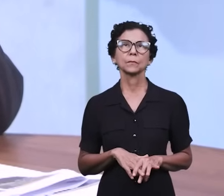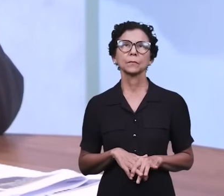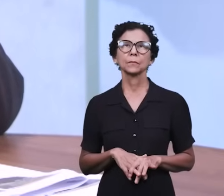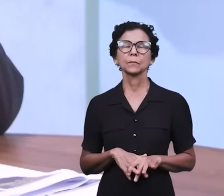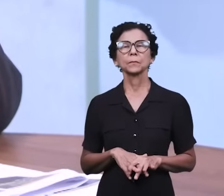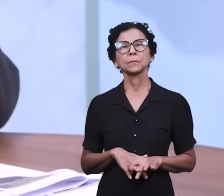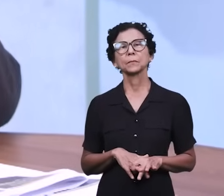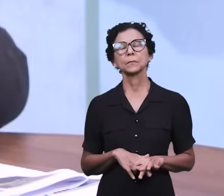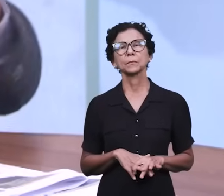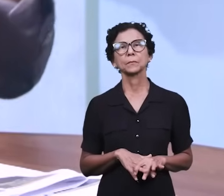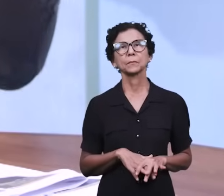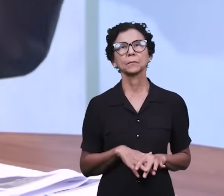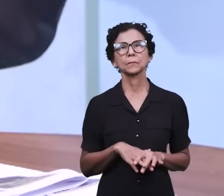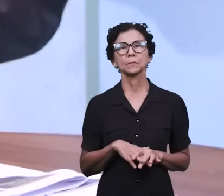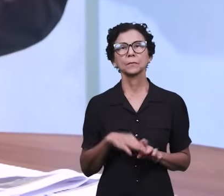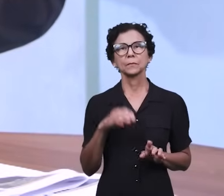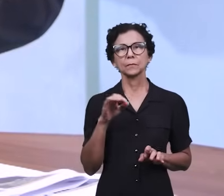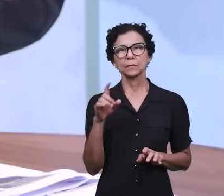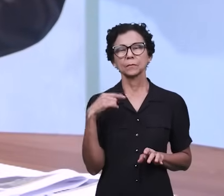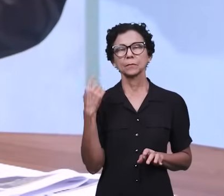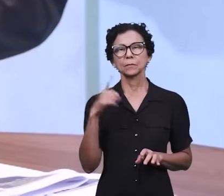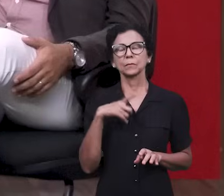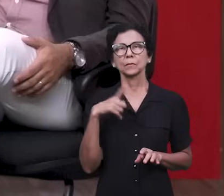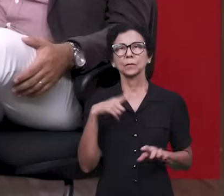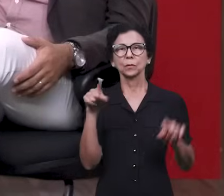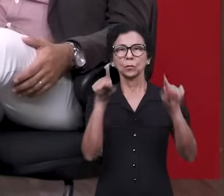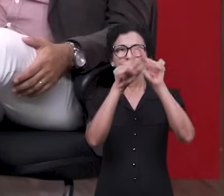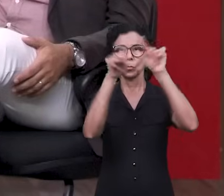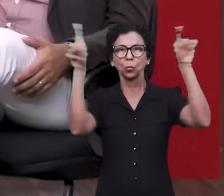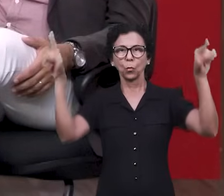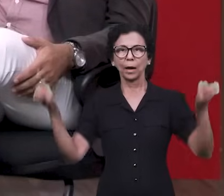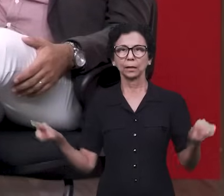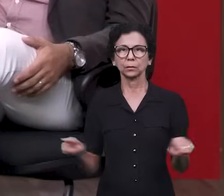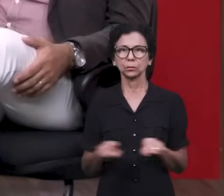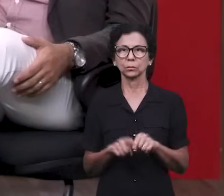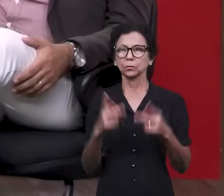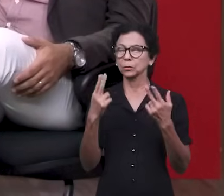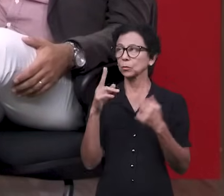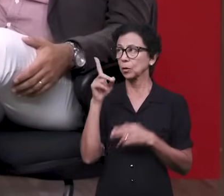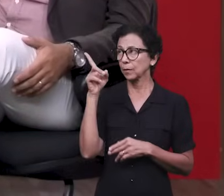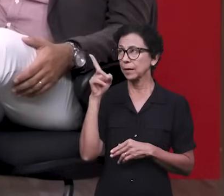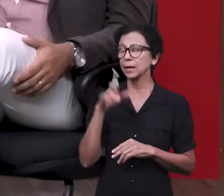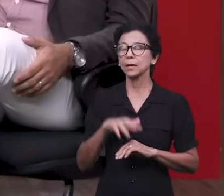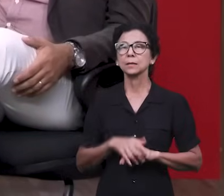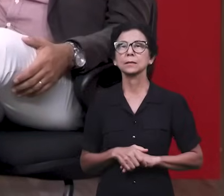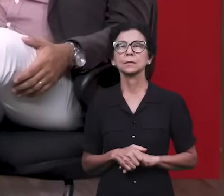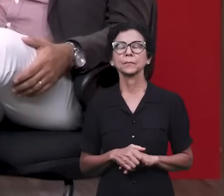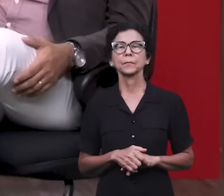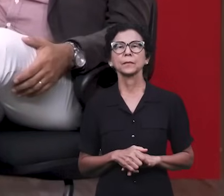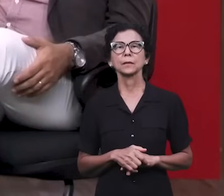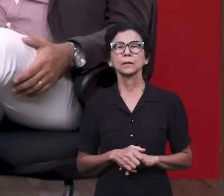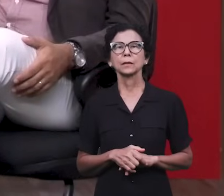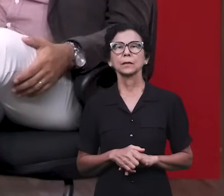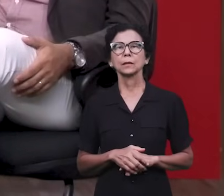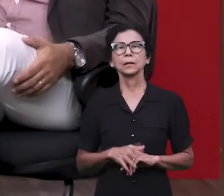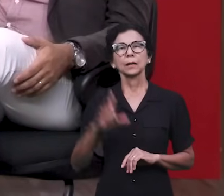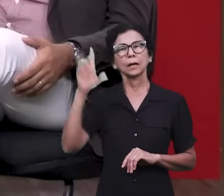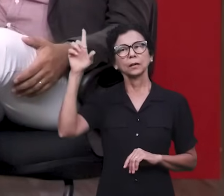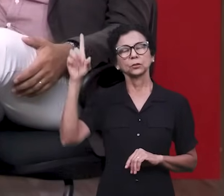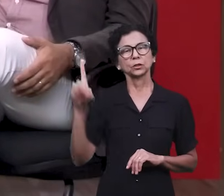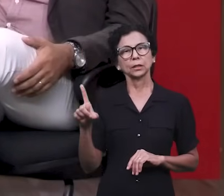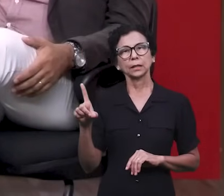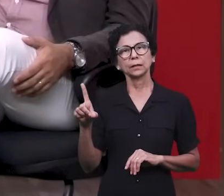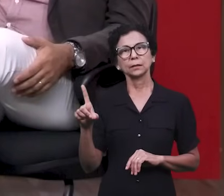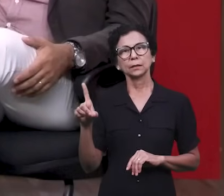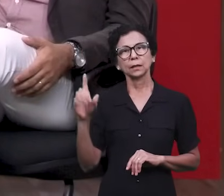Se nós tivéssemos um quadro do tamanho deste que está aqui, no quadrado à direita,